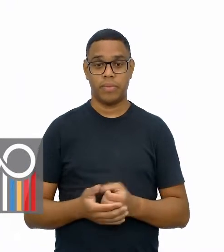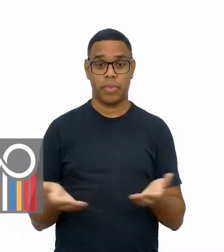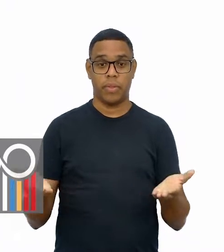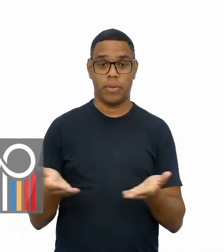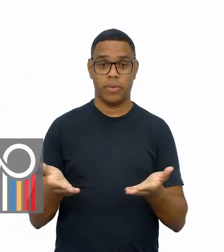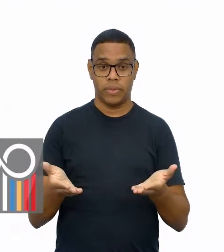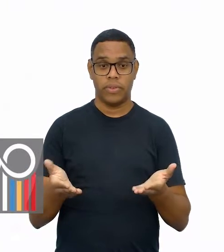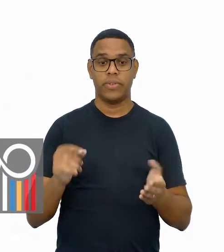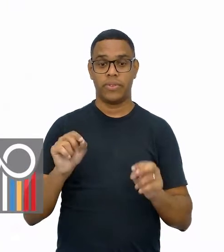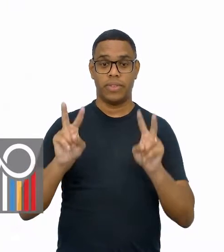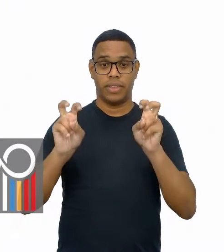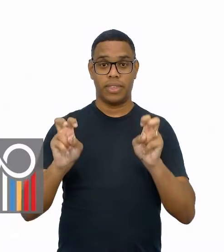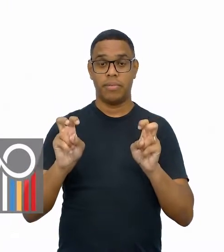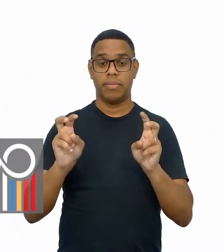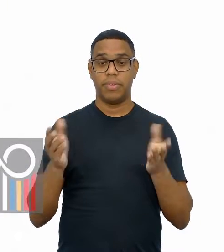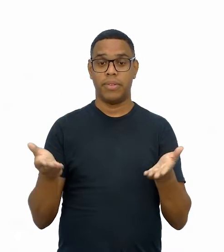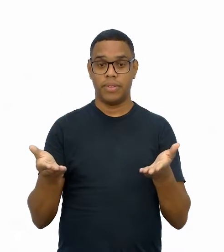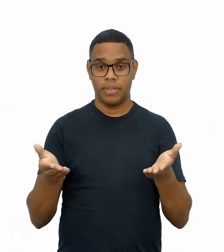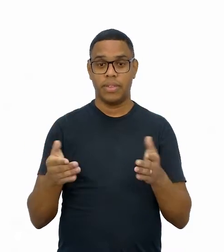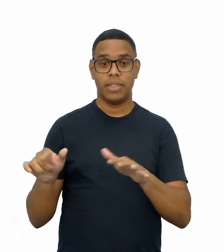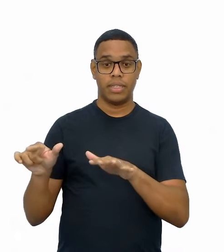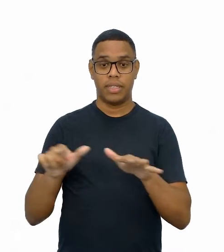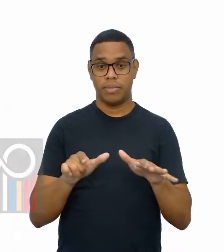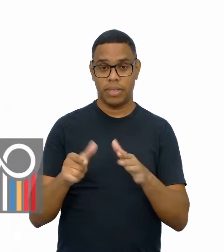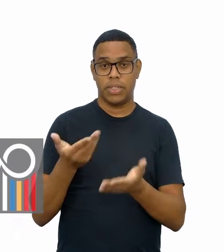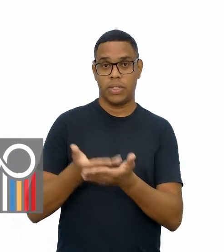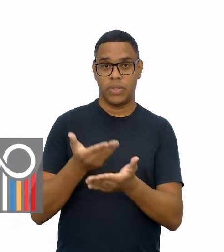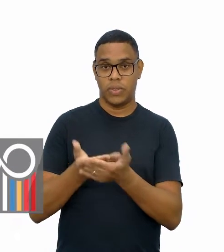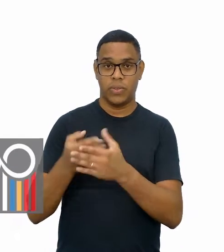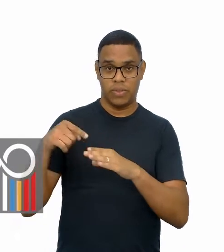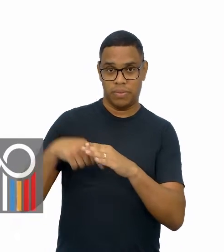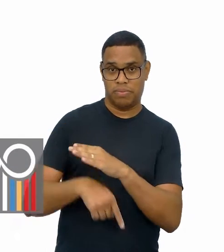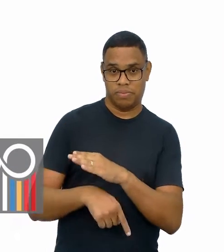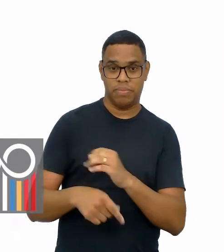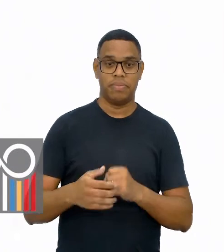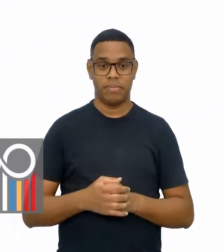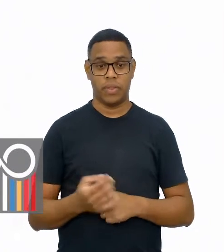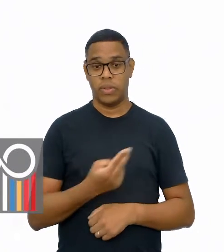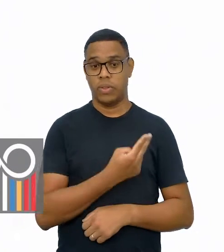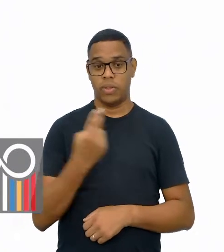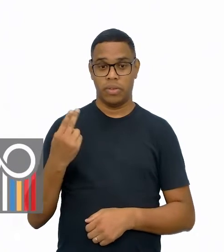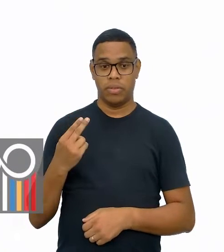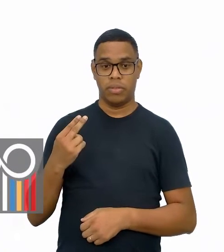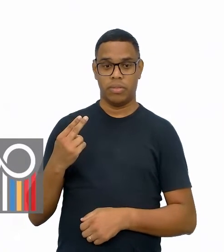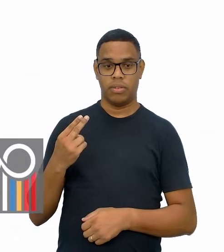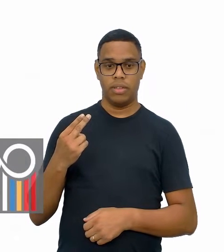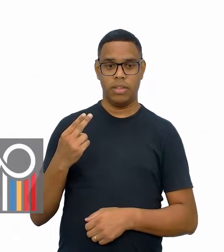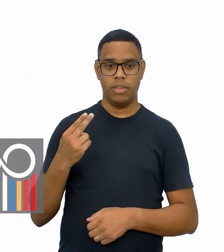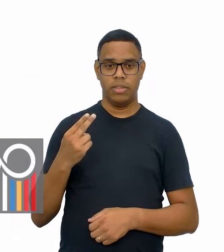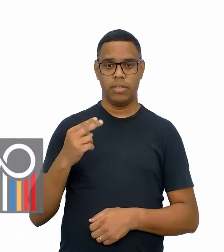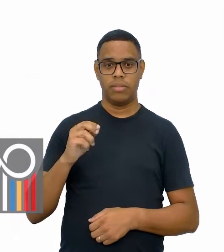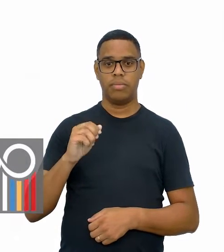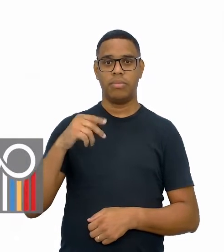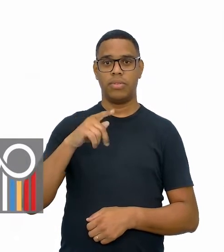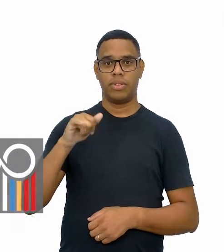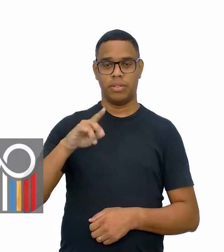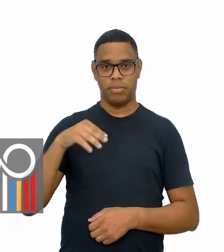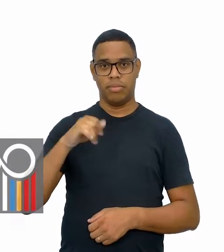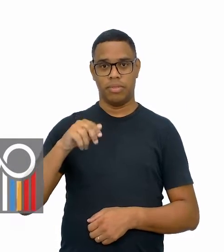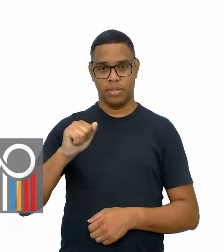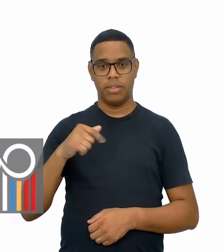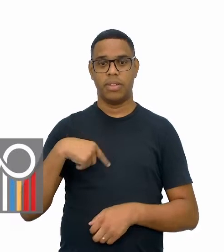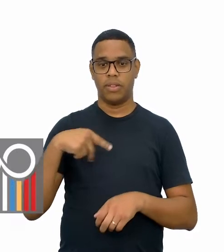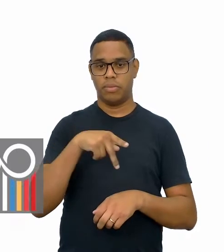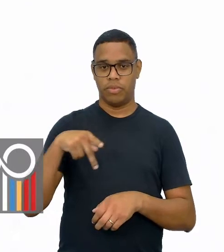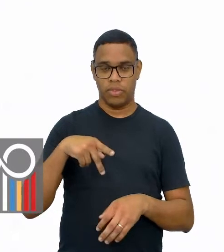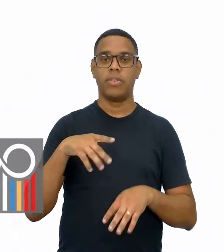nós temos como nosso tema central a Semana de Estudos Intensivos. Meu nome é Shalimar Máximo, eu sou professora da